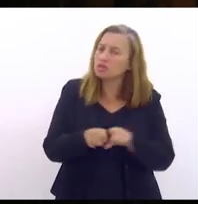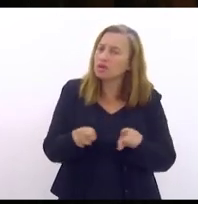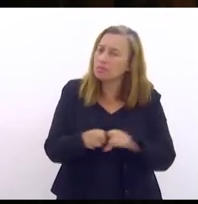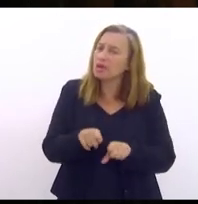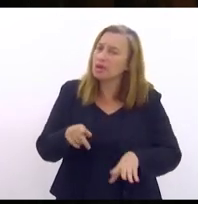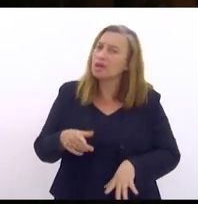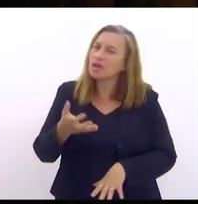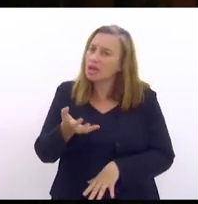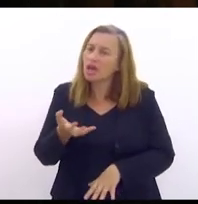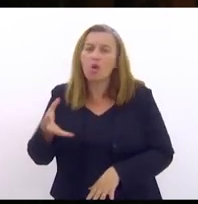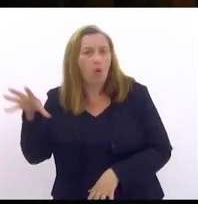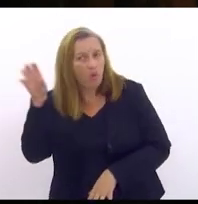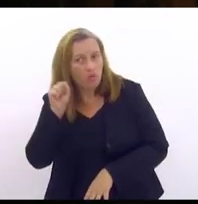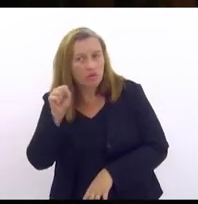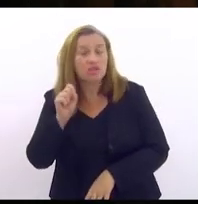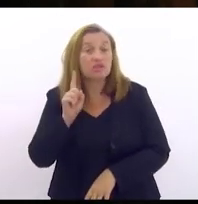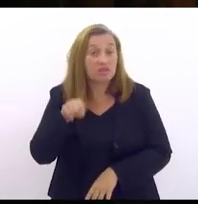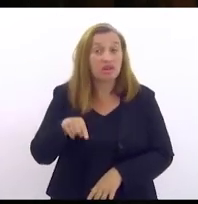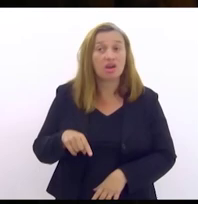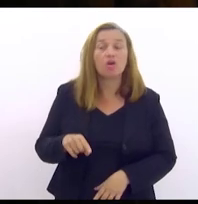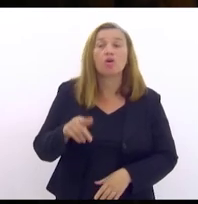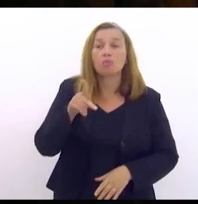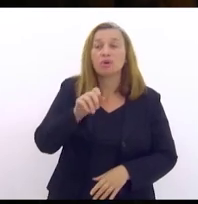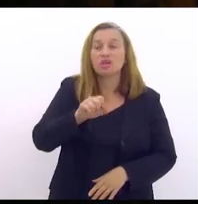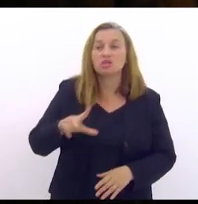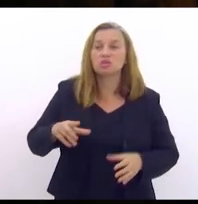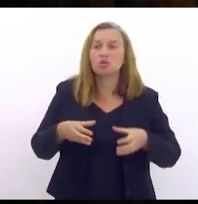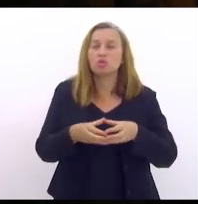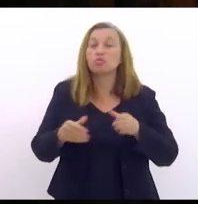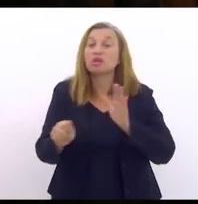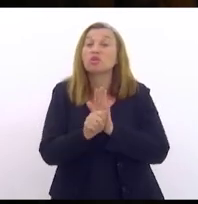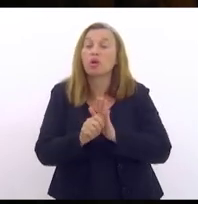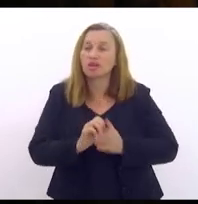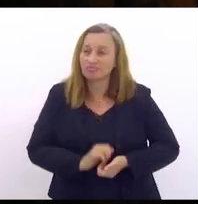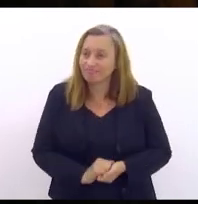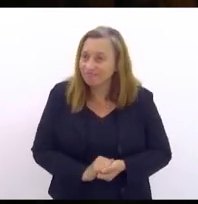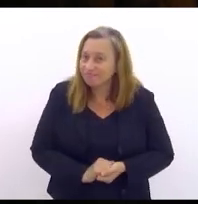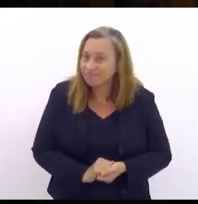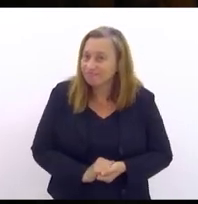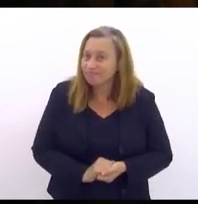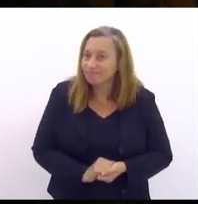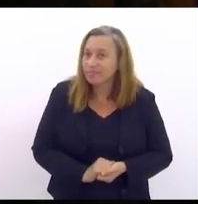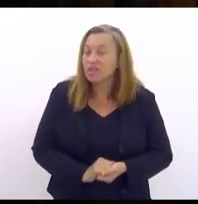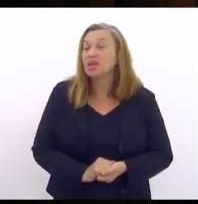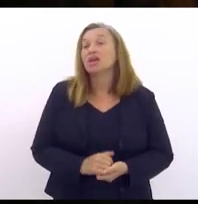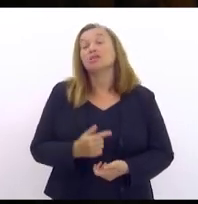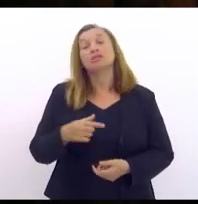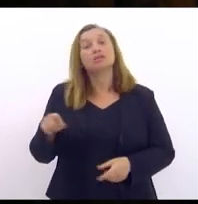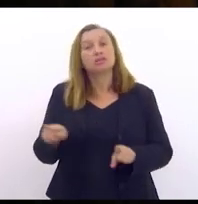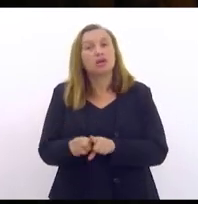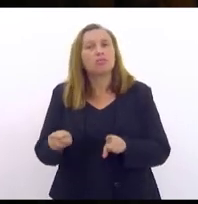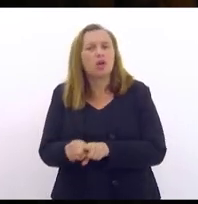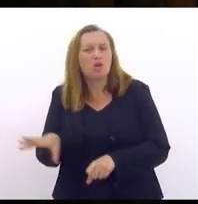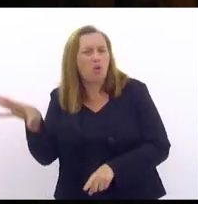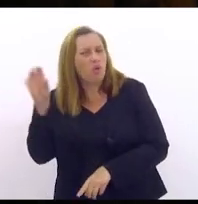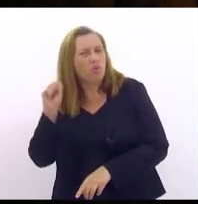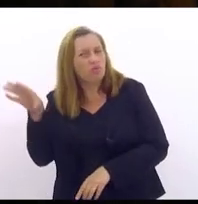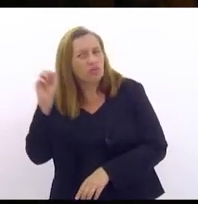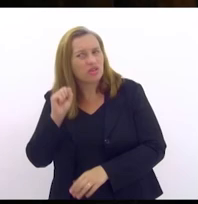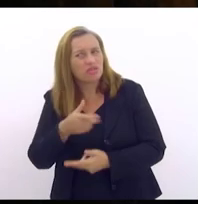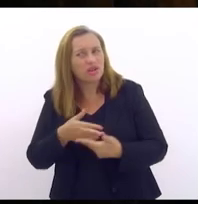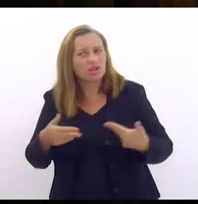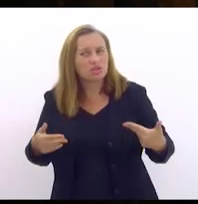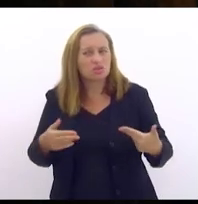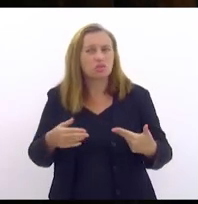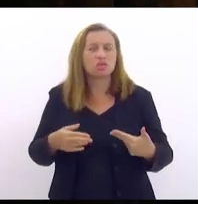mandato quer ouvir, que é o seguinte: o PSOL é a bancada da droga. E aí eu também escutei muita satanização das forças